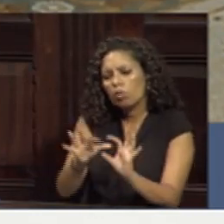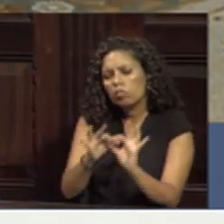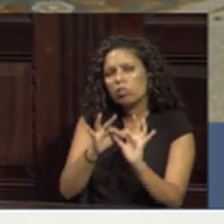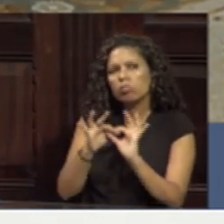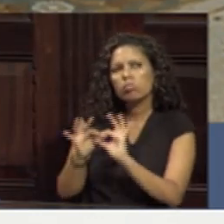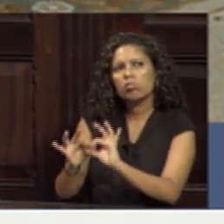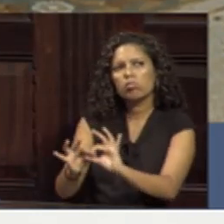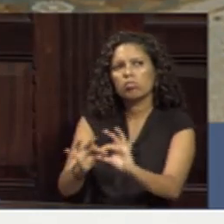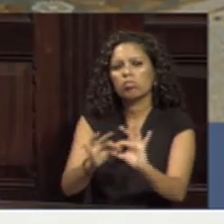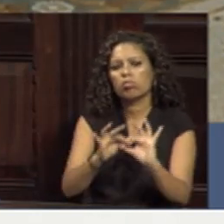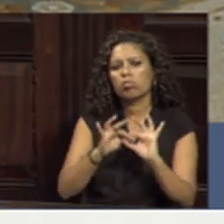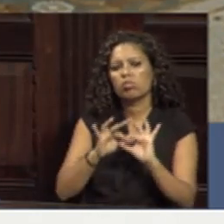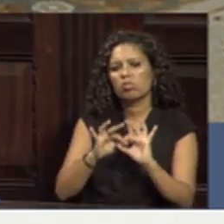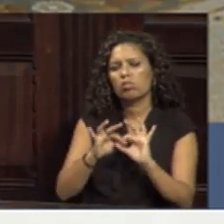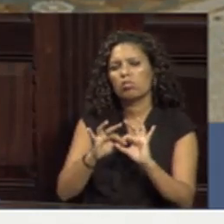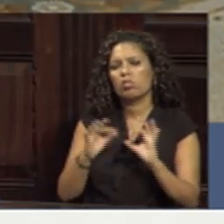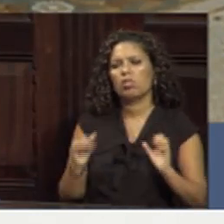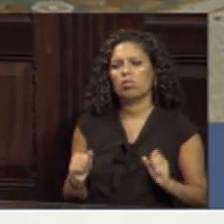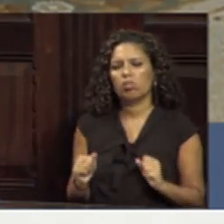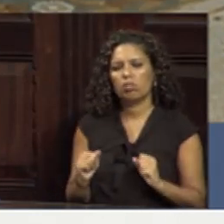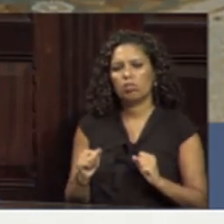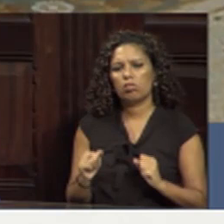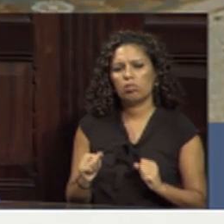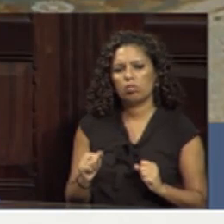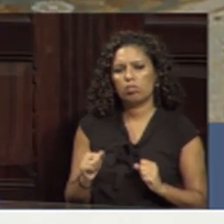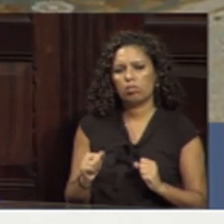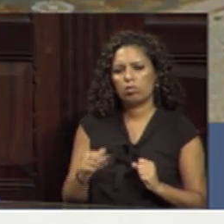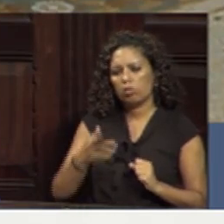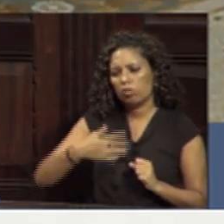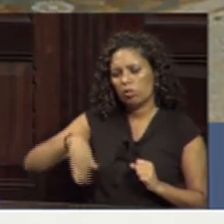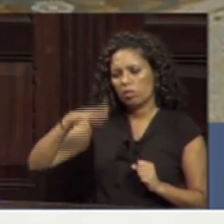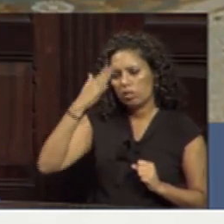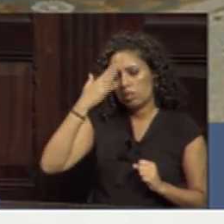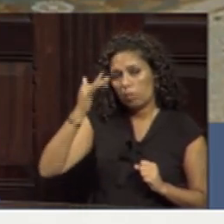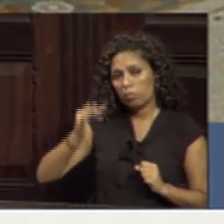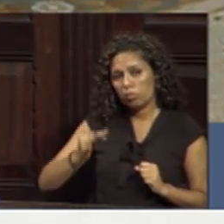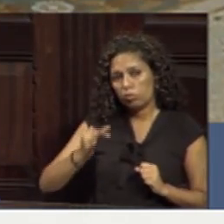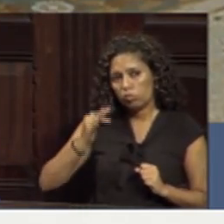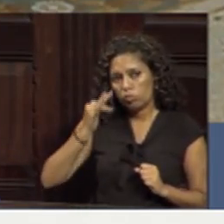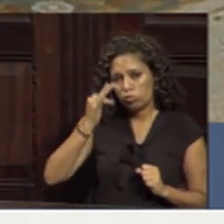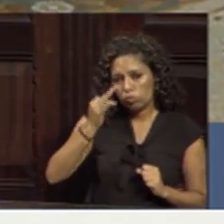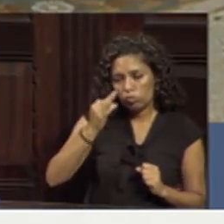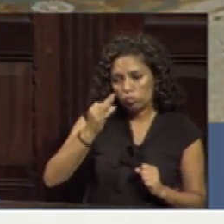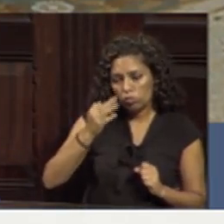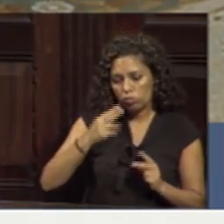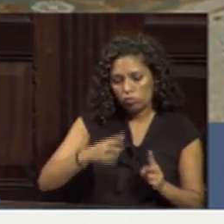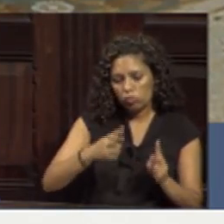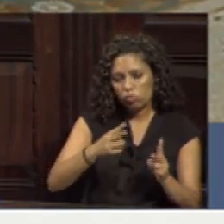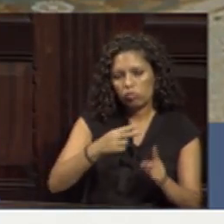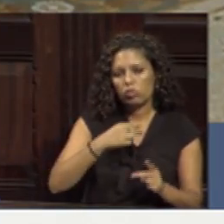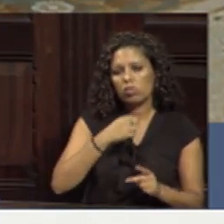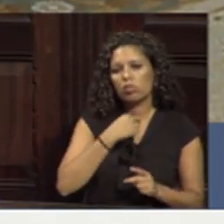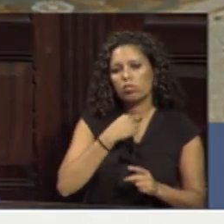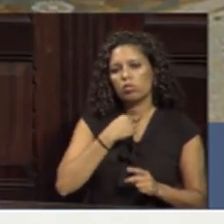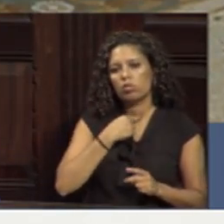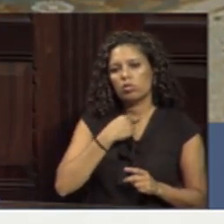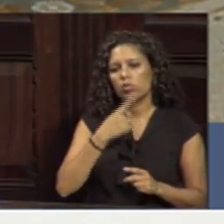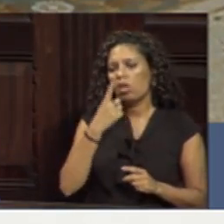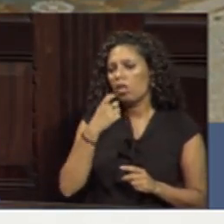vê, que a gente sabe e não consegue deter. Mas eu acho que o sangue desses dois